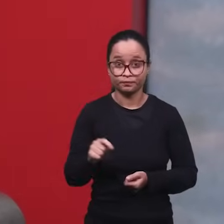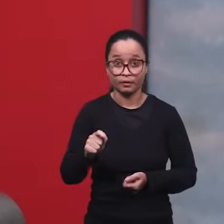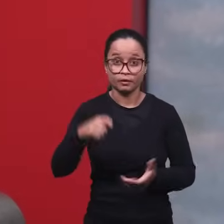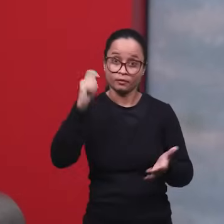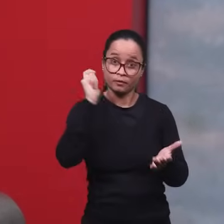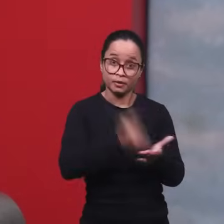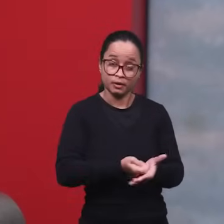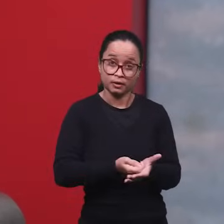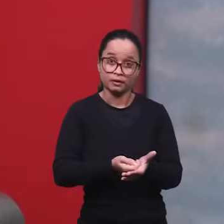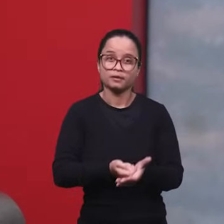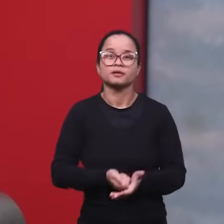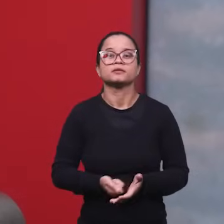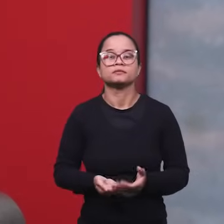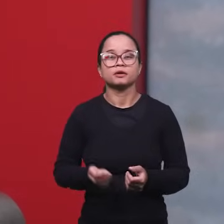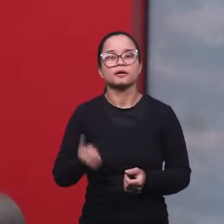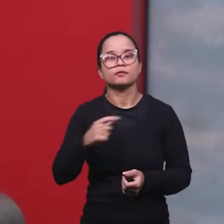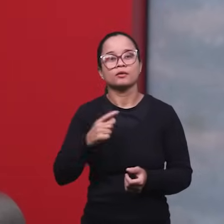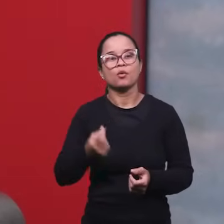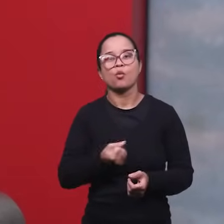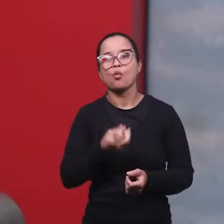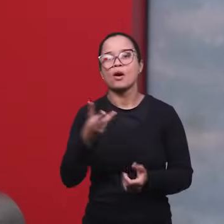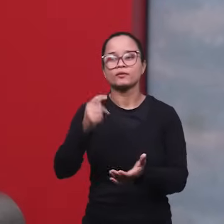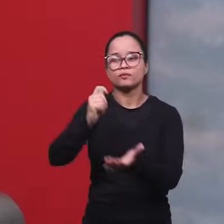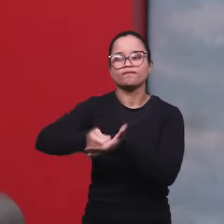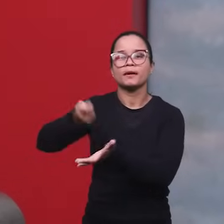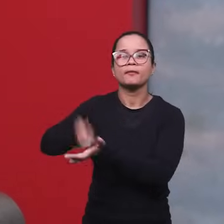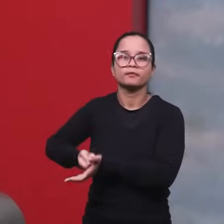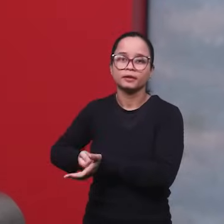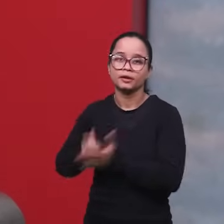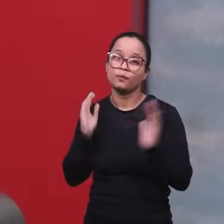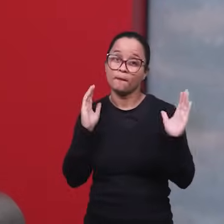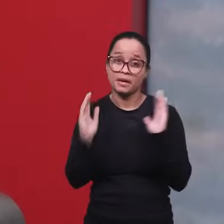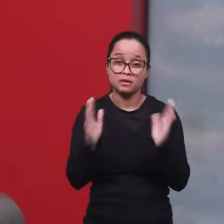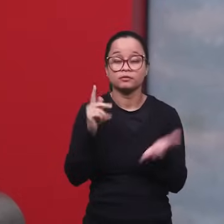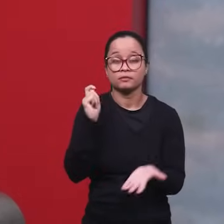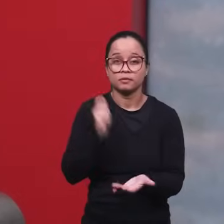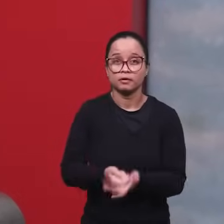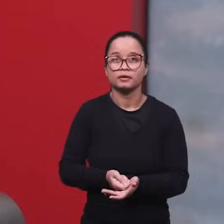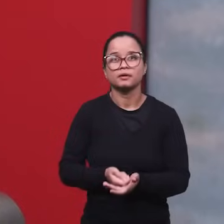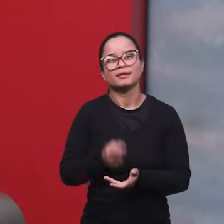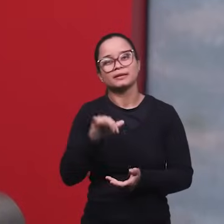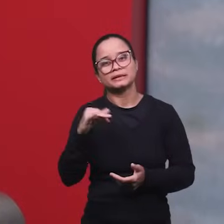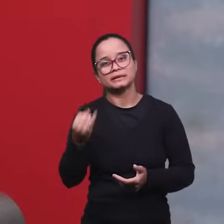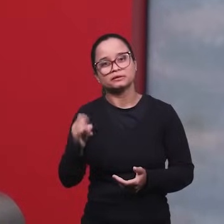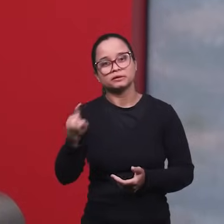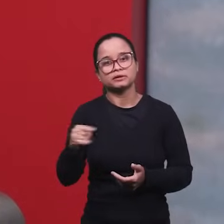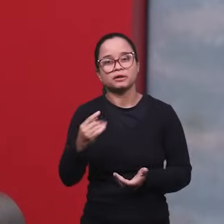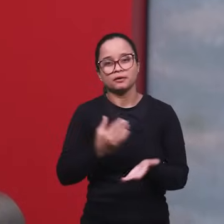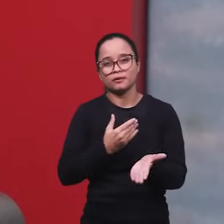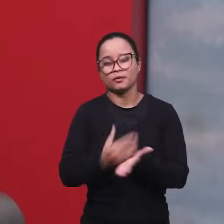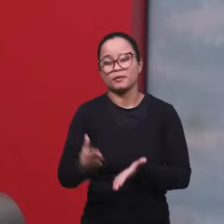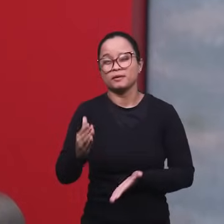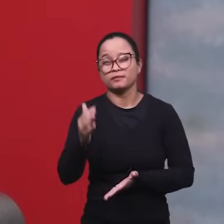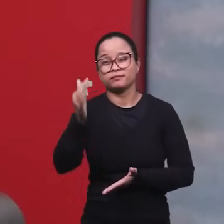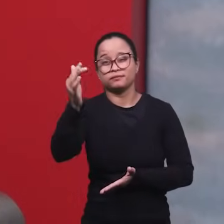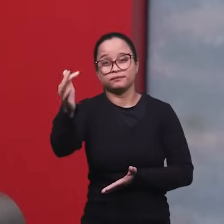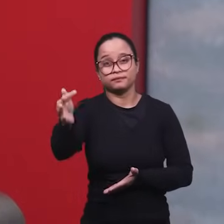Vai depender do valor que você contribuiu e do tempo que você contribuiu. Então, se você começa a contribuir lá na